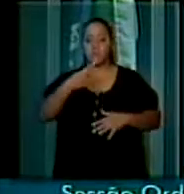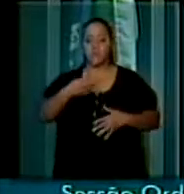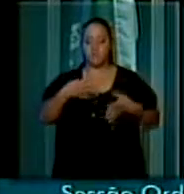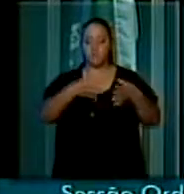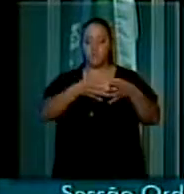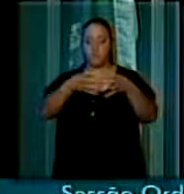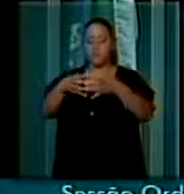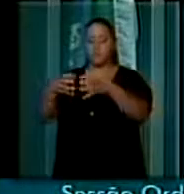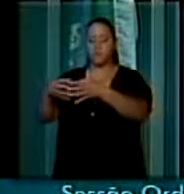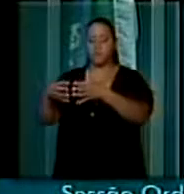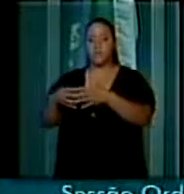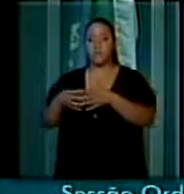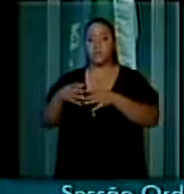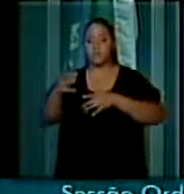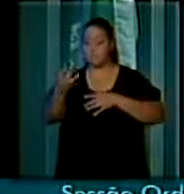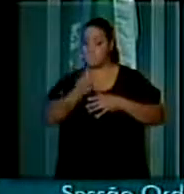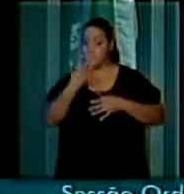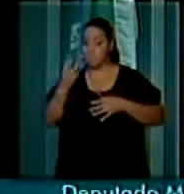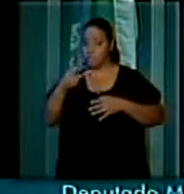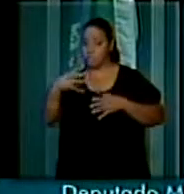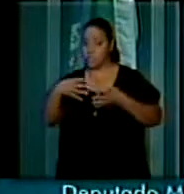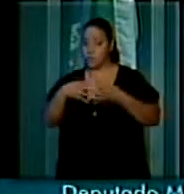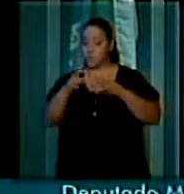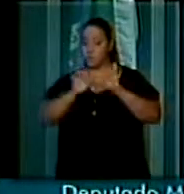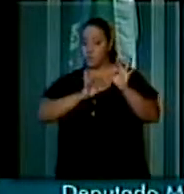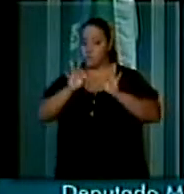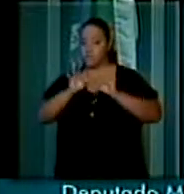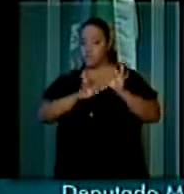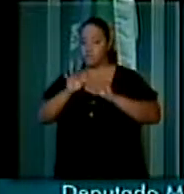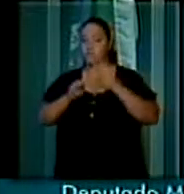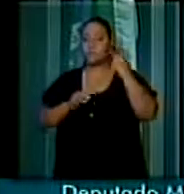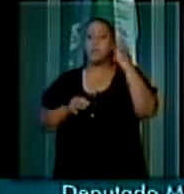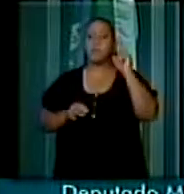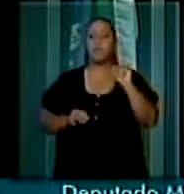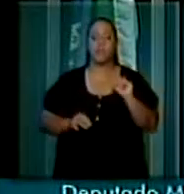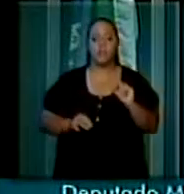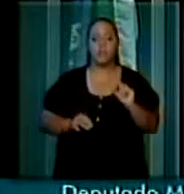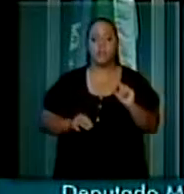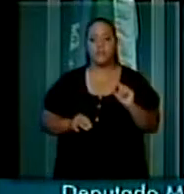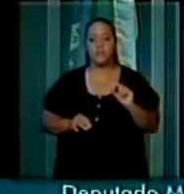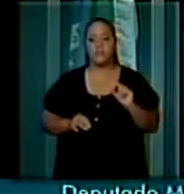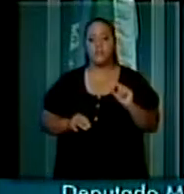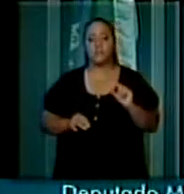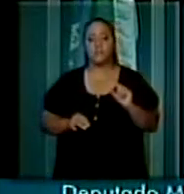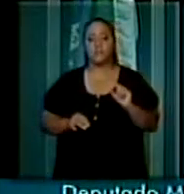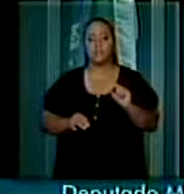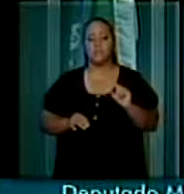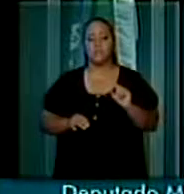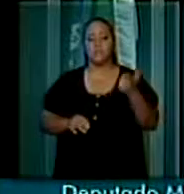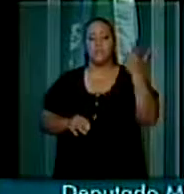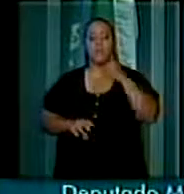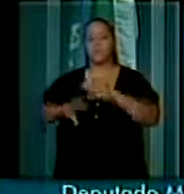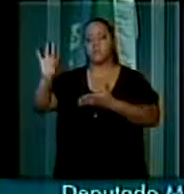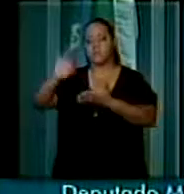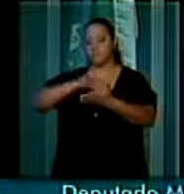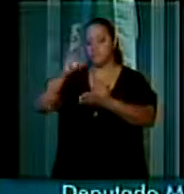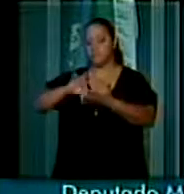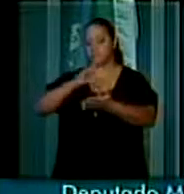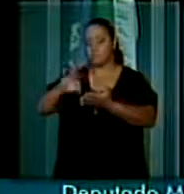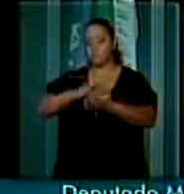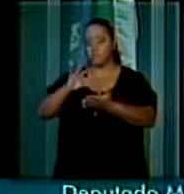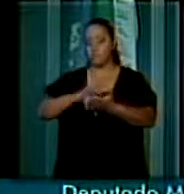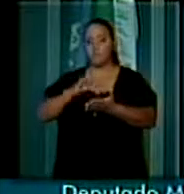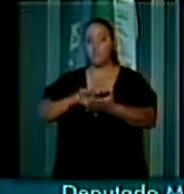entidades que se organizaram para fazer essa coleta de assinaturas e